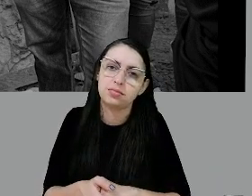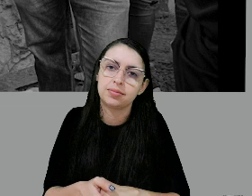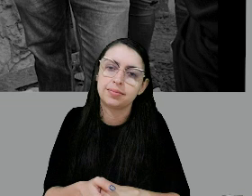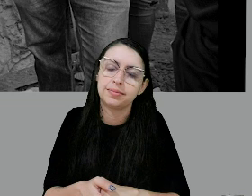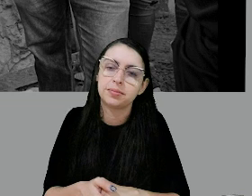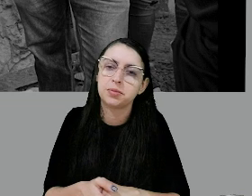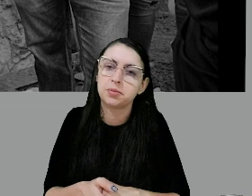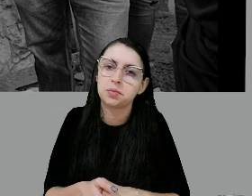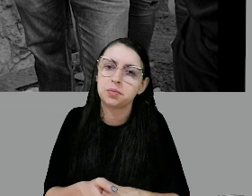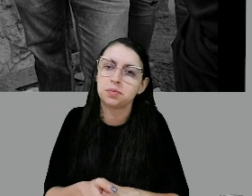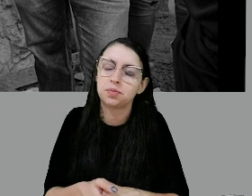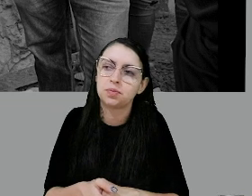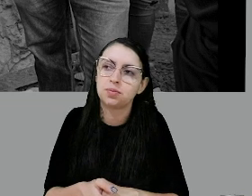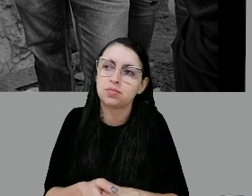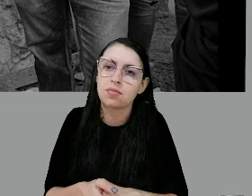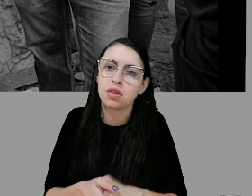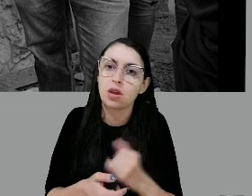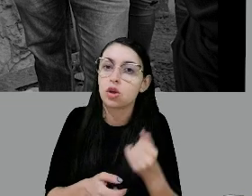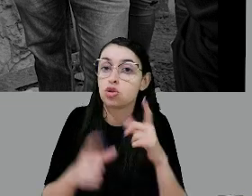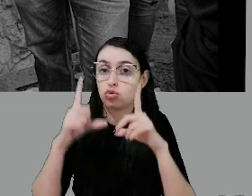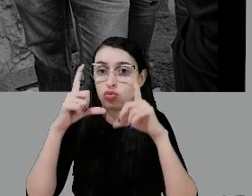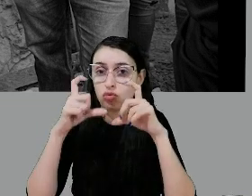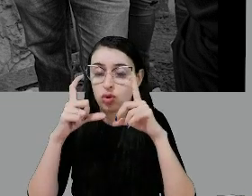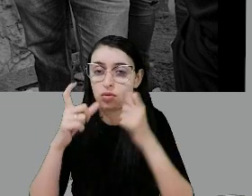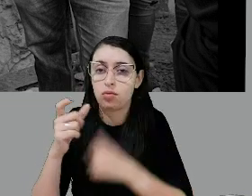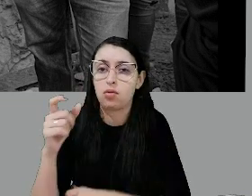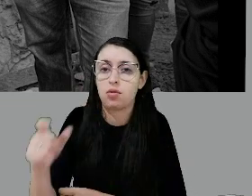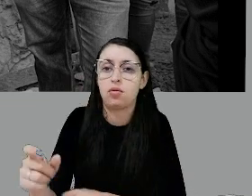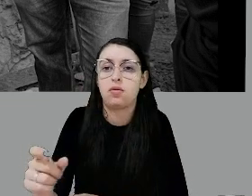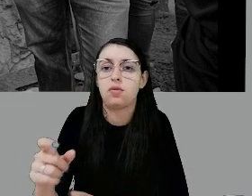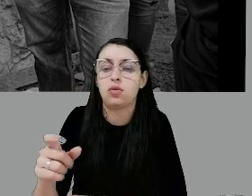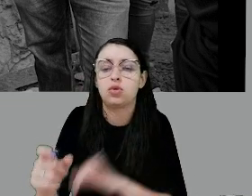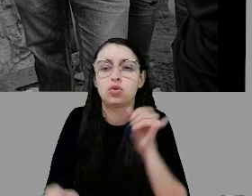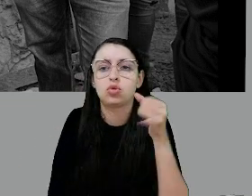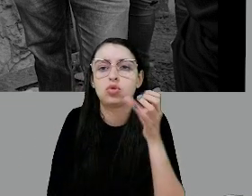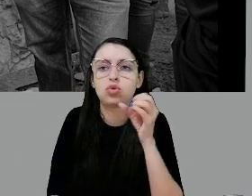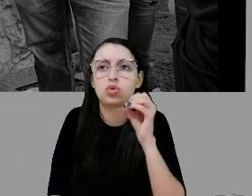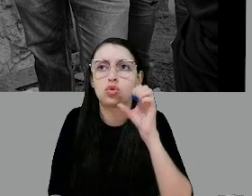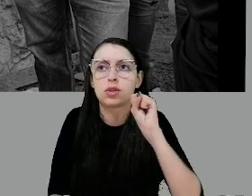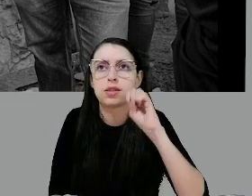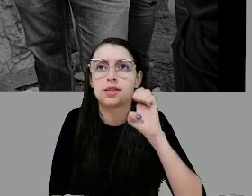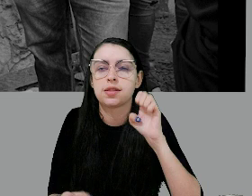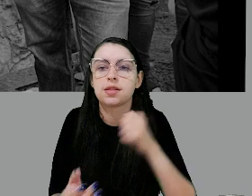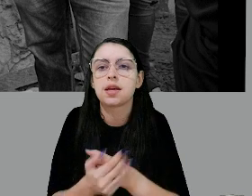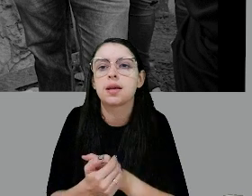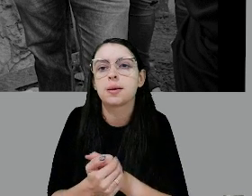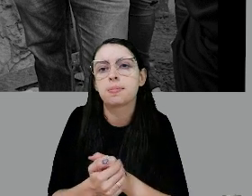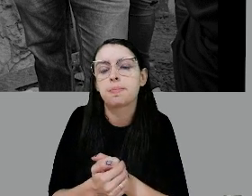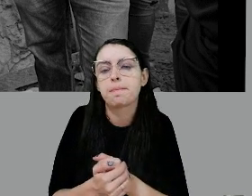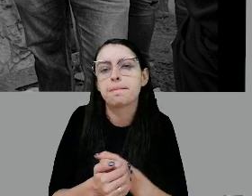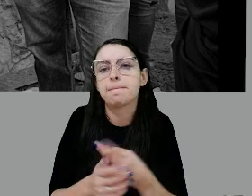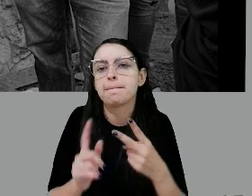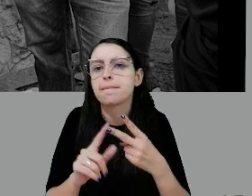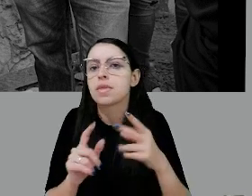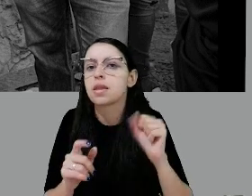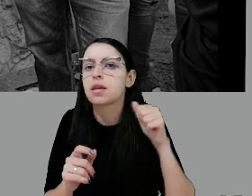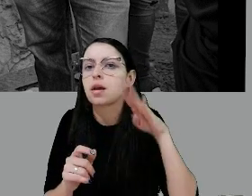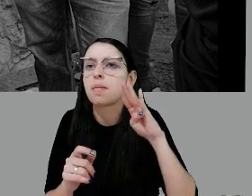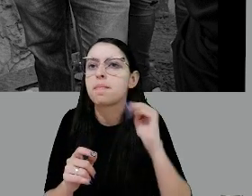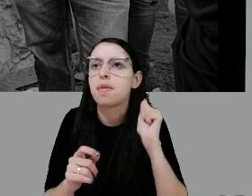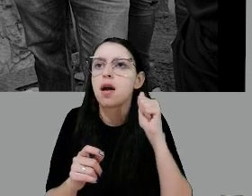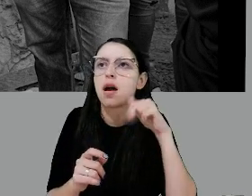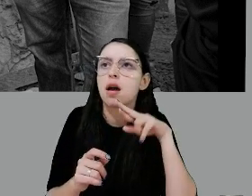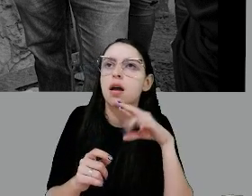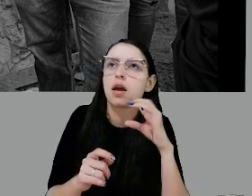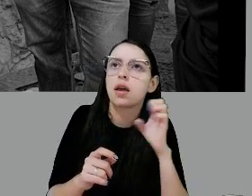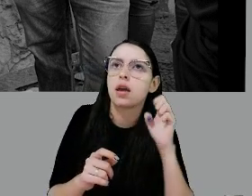meus agradecimentos assim aos fotógrafos José Augusto Soares Barreto Filho